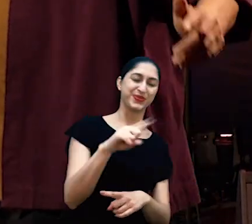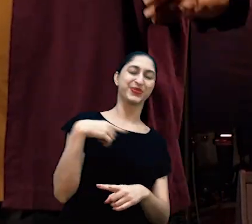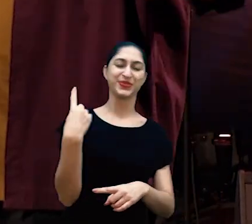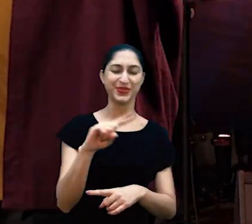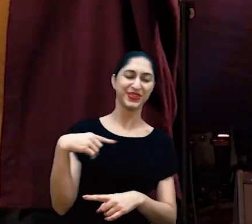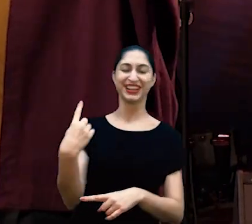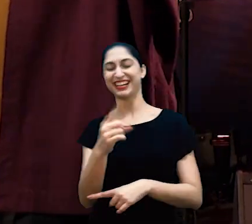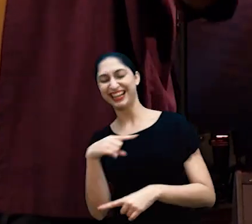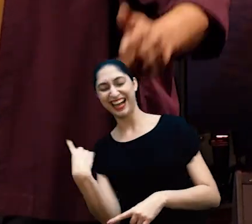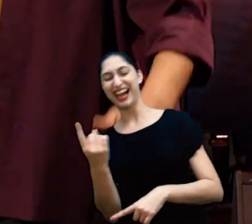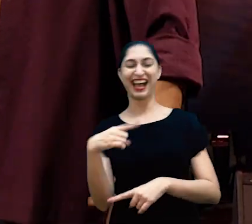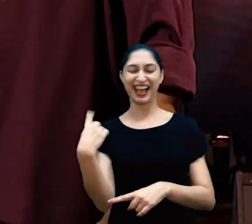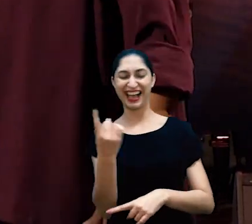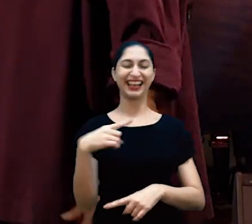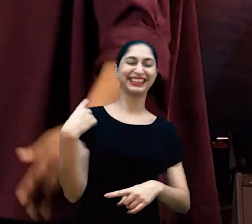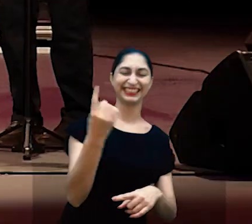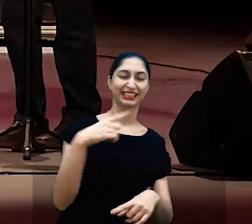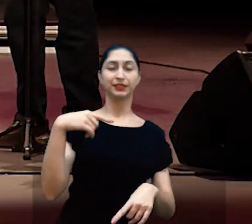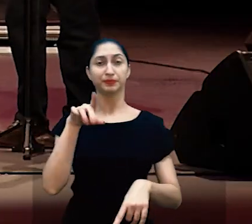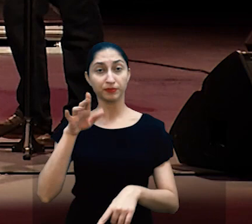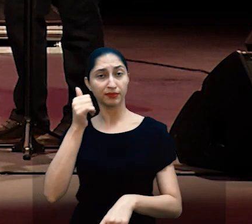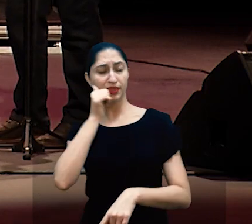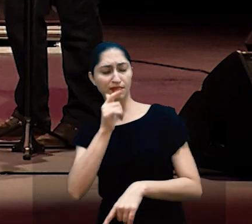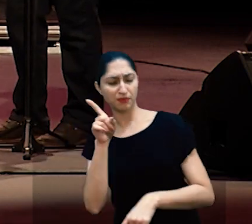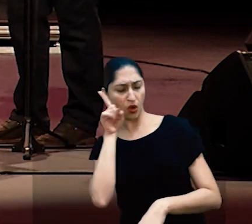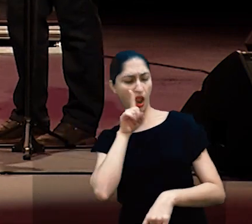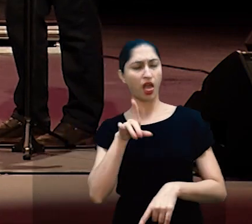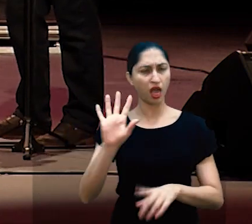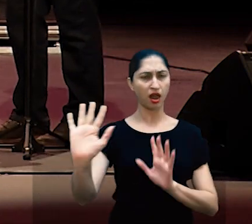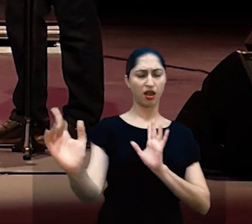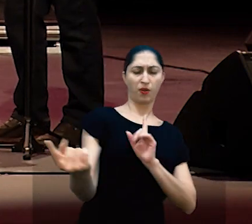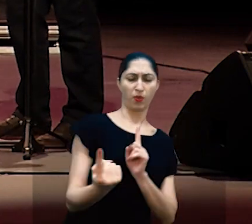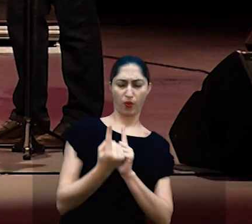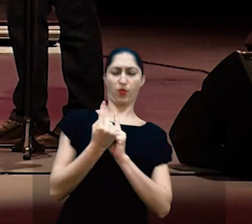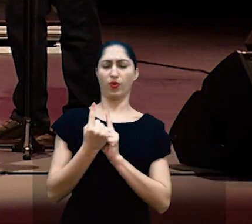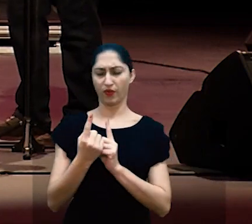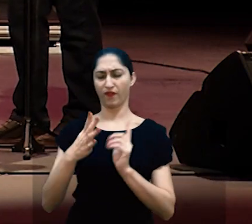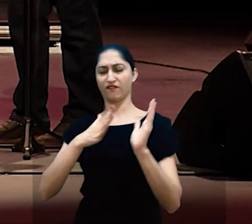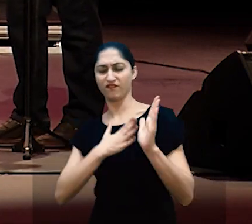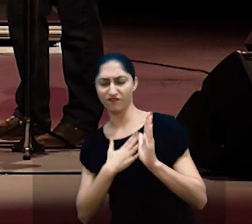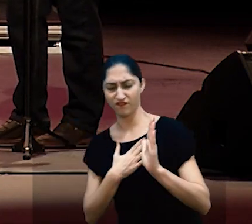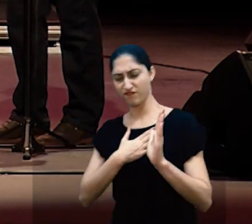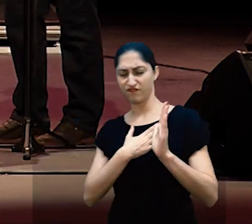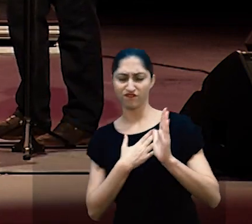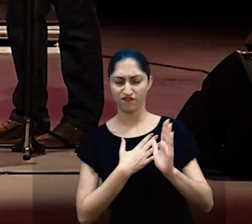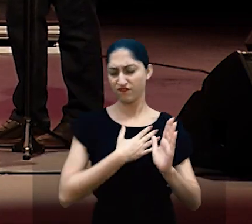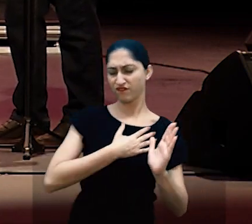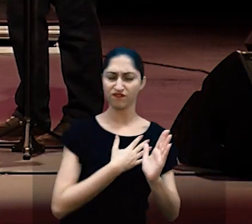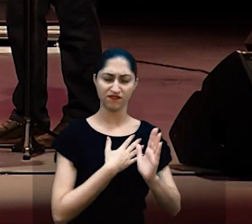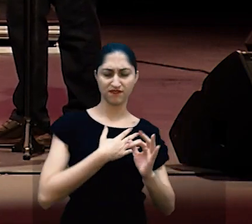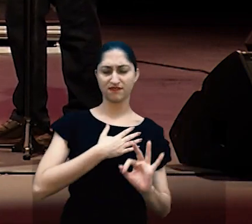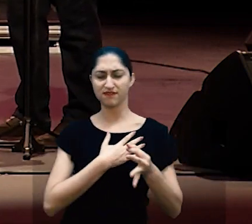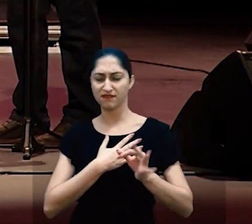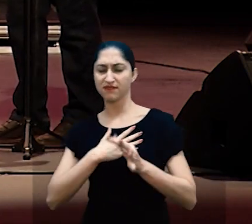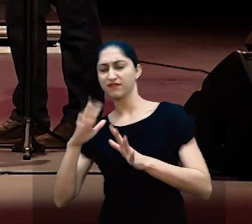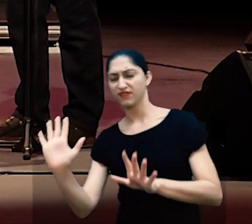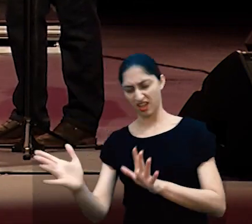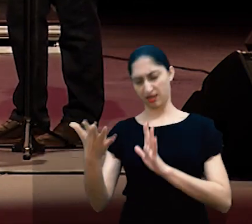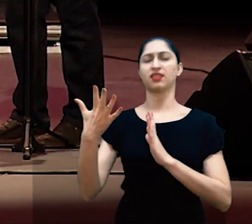Mais perto desse forró. troco do certo pra